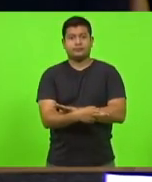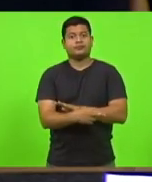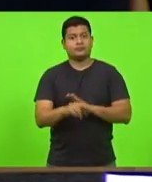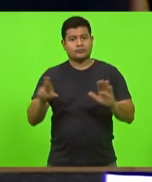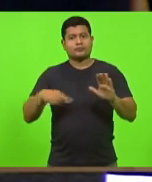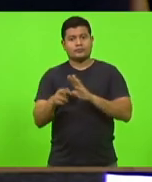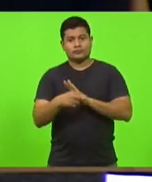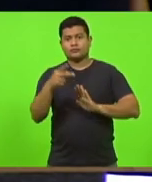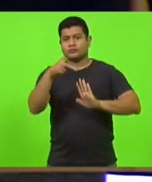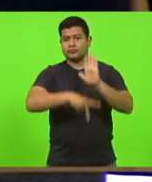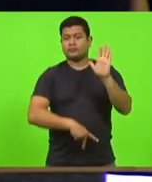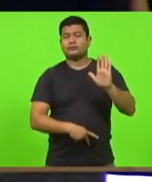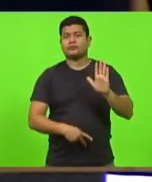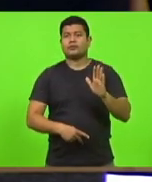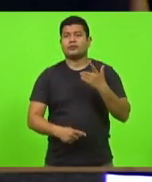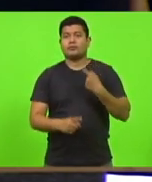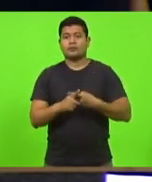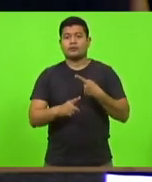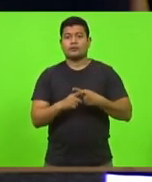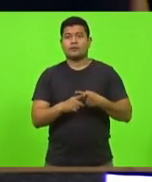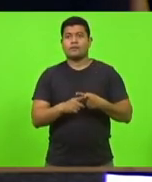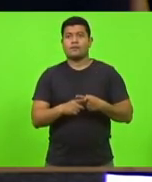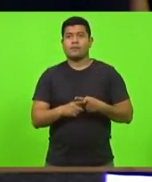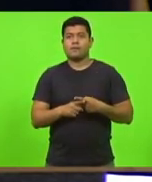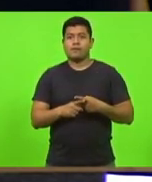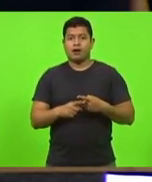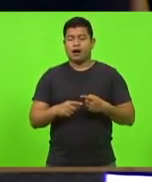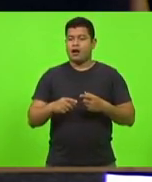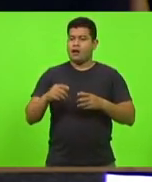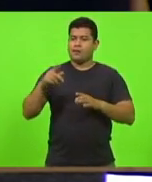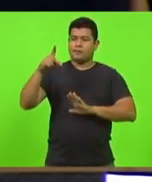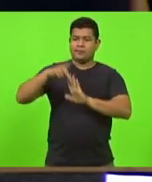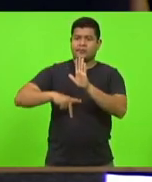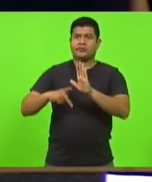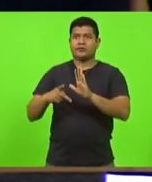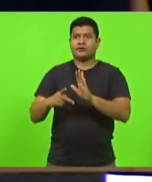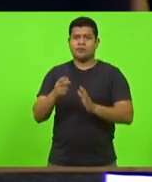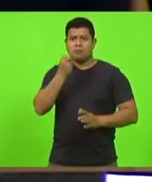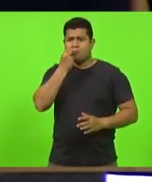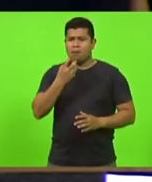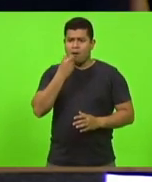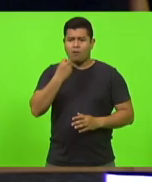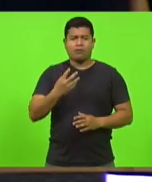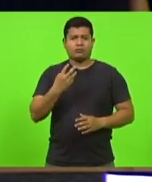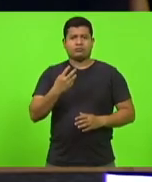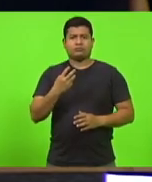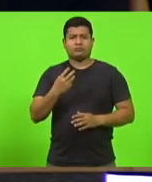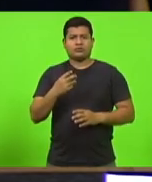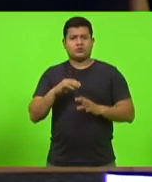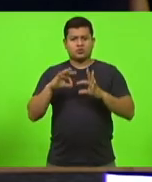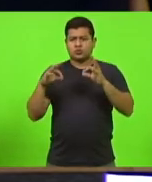projeto. O projeto não é o ideal, mas neste momento acredito que nós